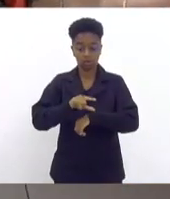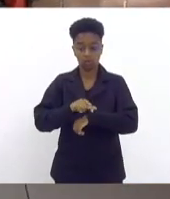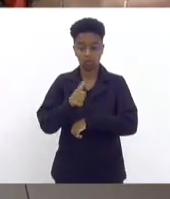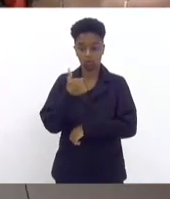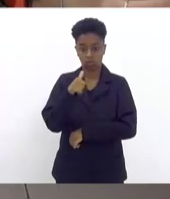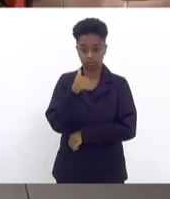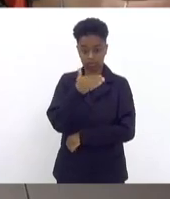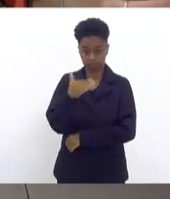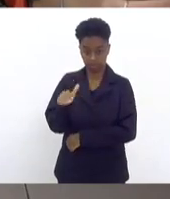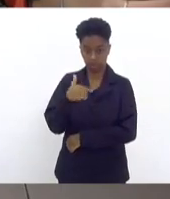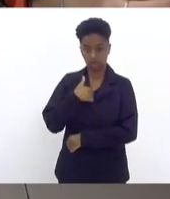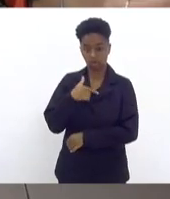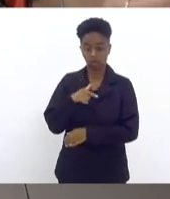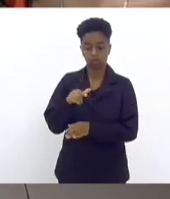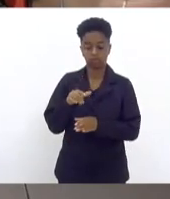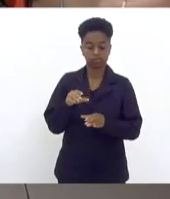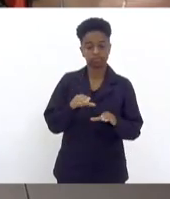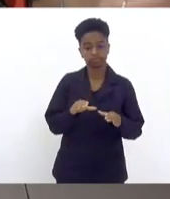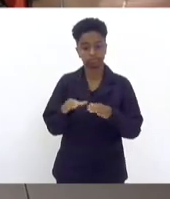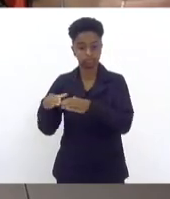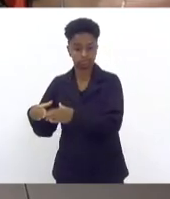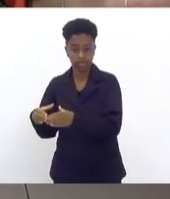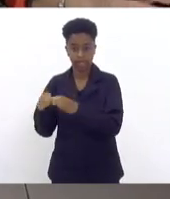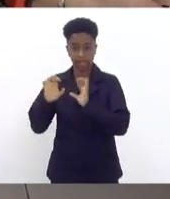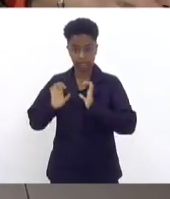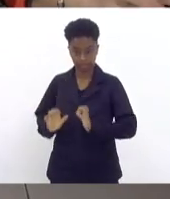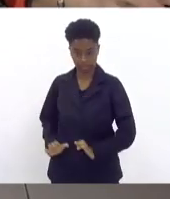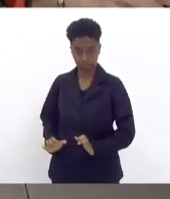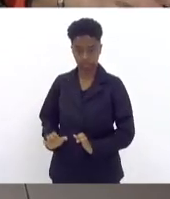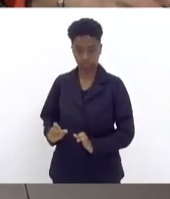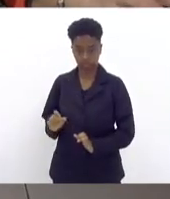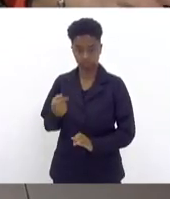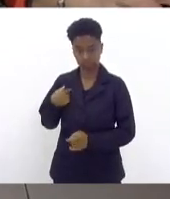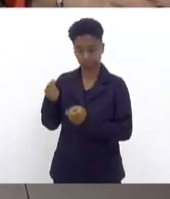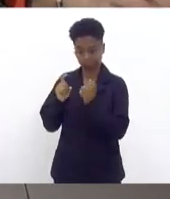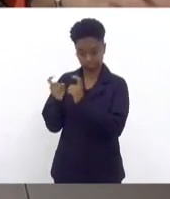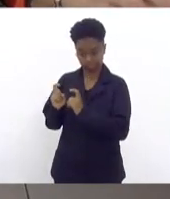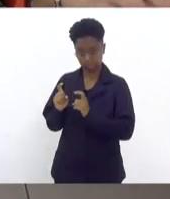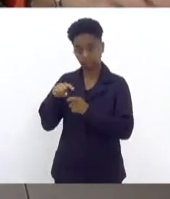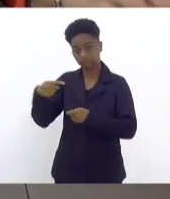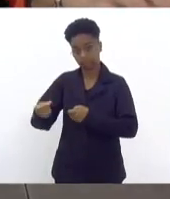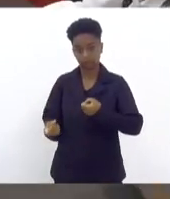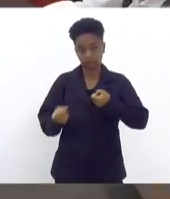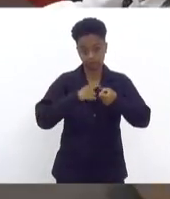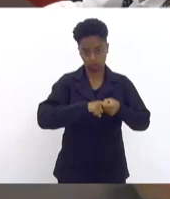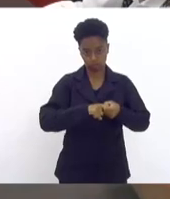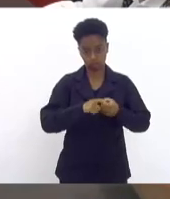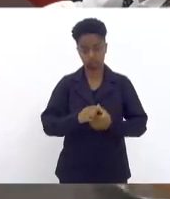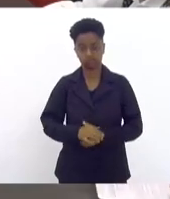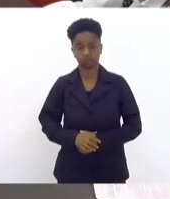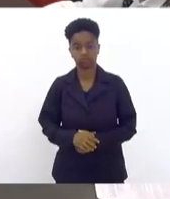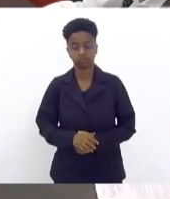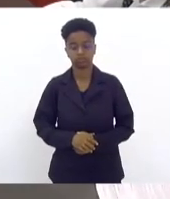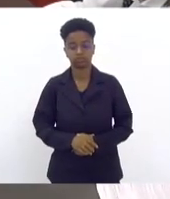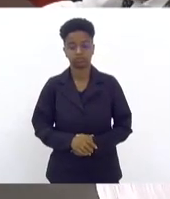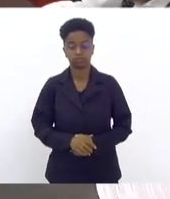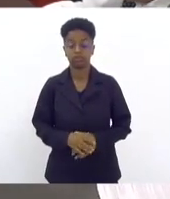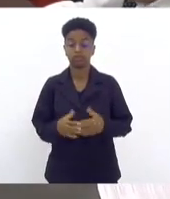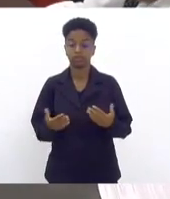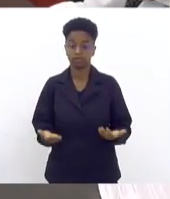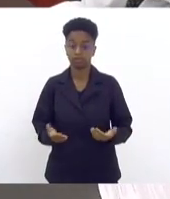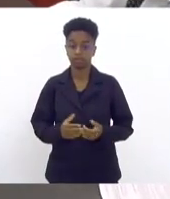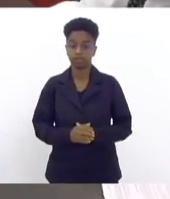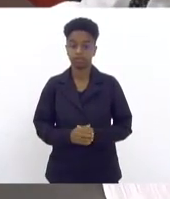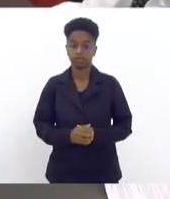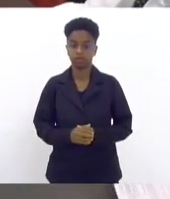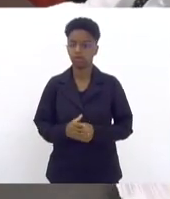a comissão de ética e volto para continuar os trabalhos. Perfeito. Bem, passamos então a...